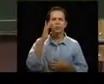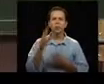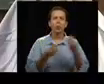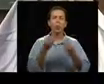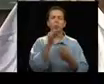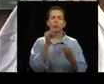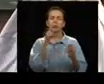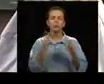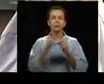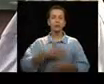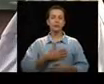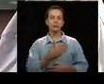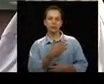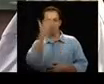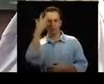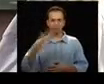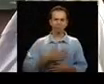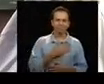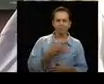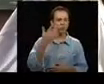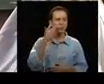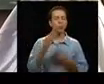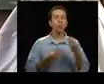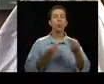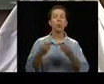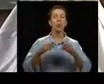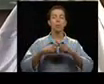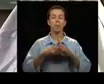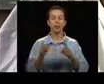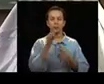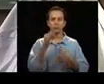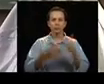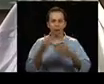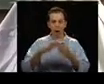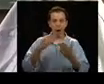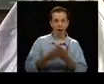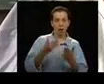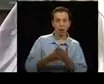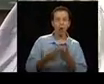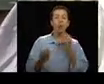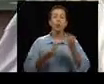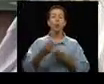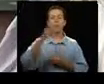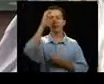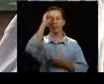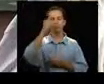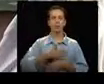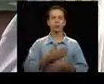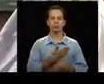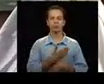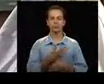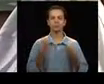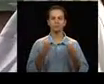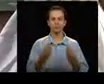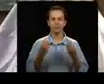gente vive. Eu não sabia como lidar com o preconceito das pessoas, entendeu? E aqui nas aulas eu estou